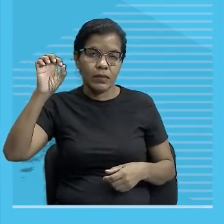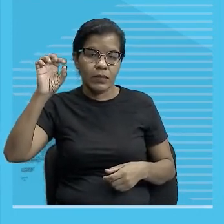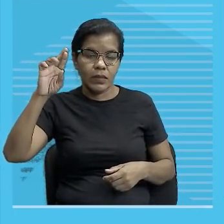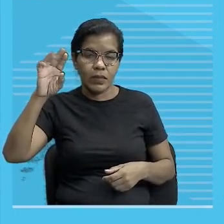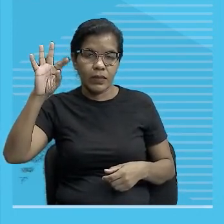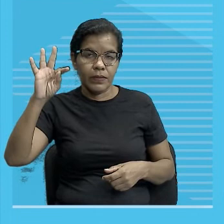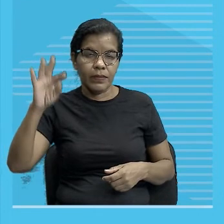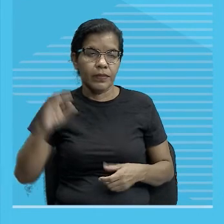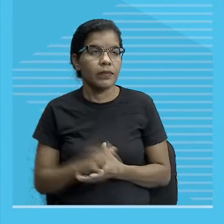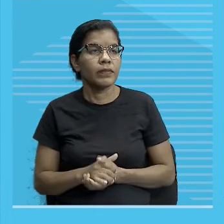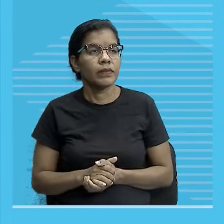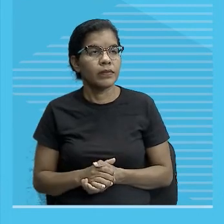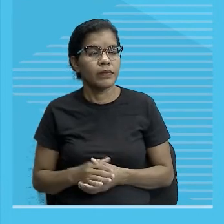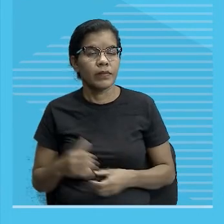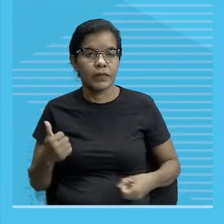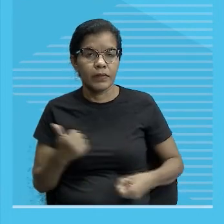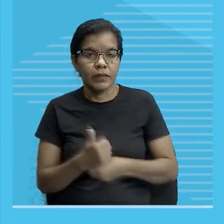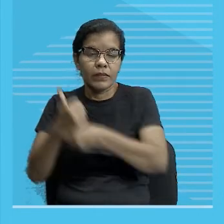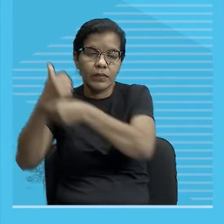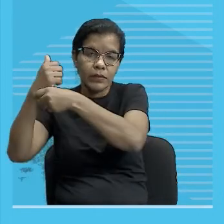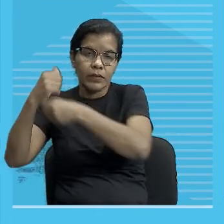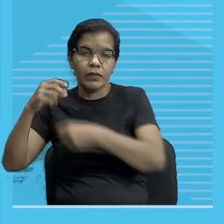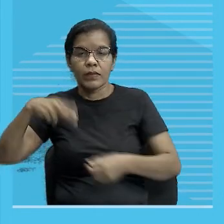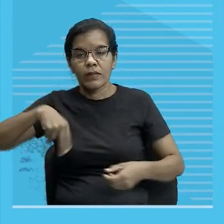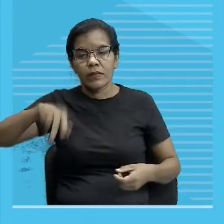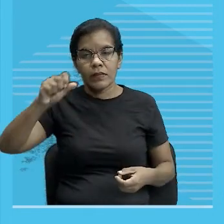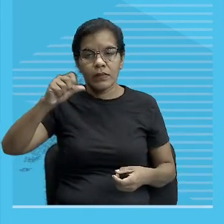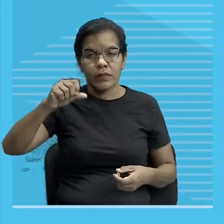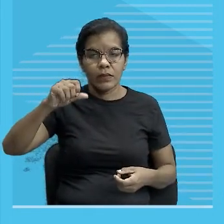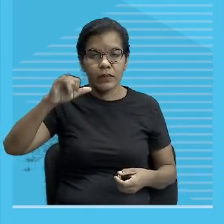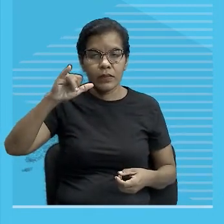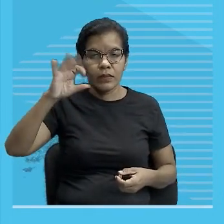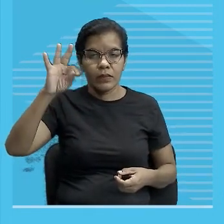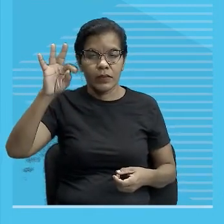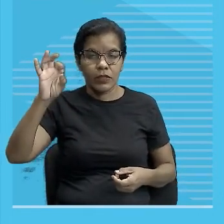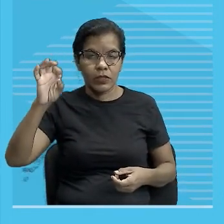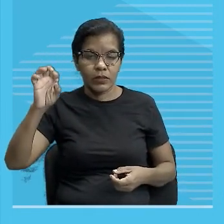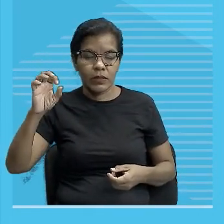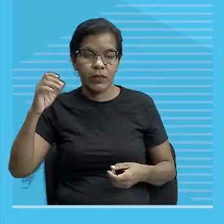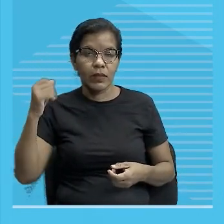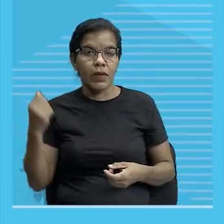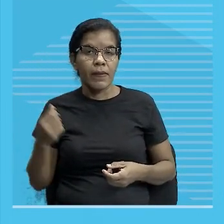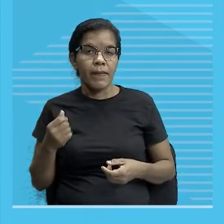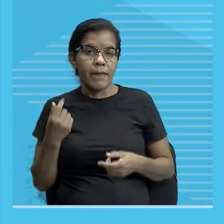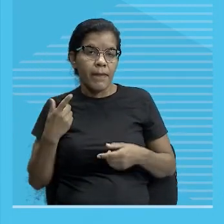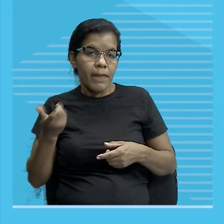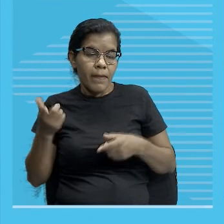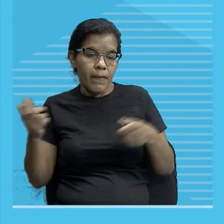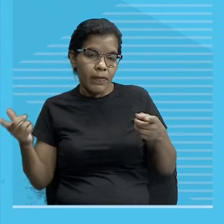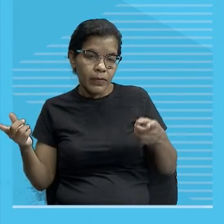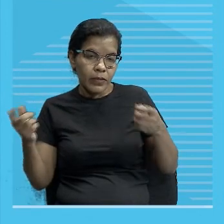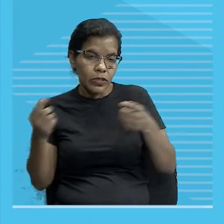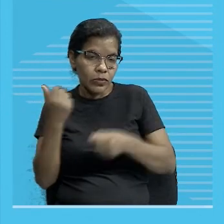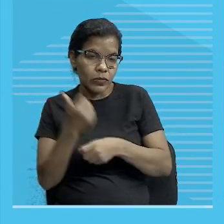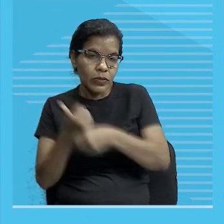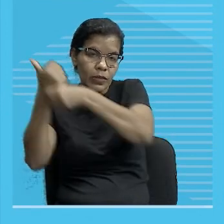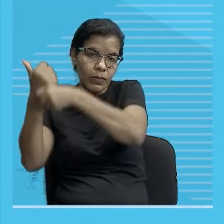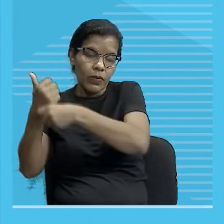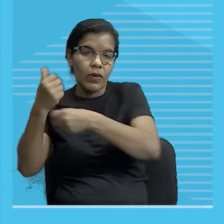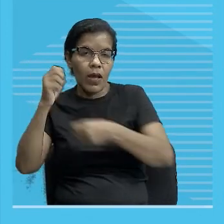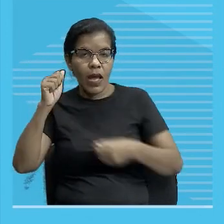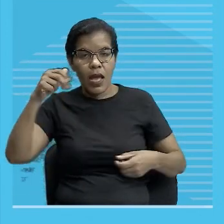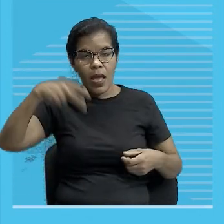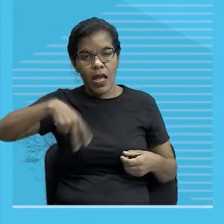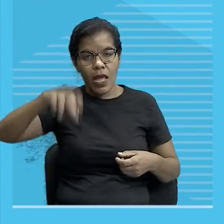entardecer. E vamos substituir noite por anoitecer. Dois substantivos masculinos. Agora